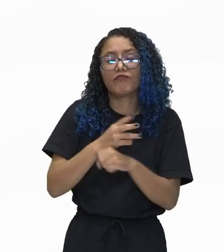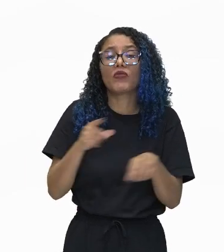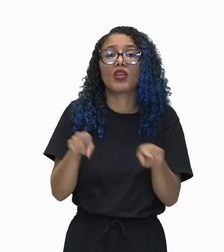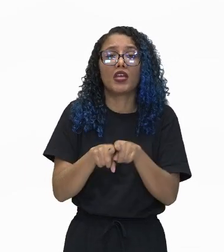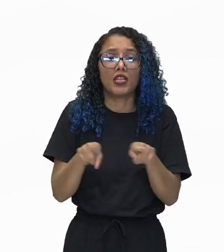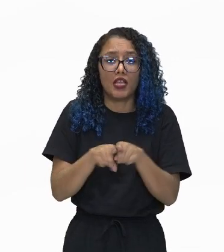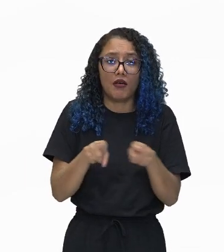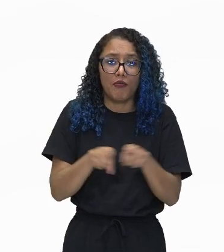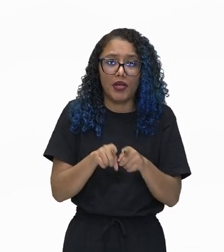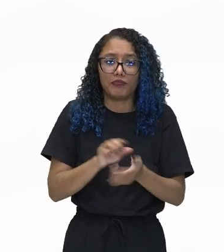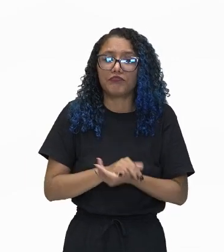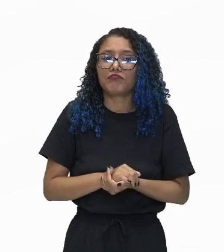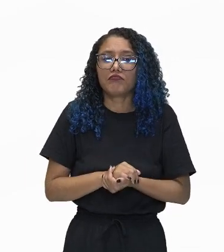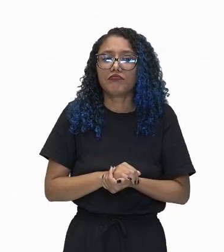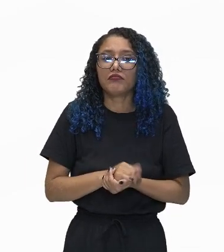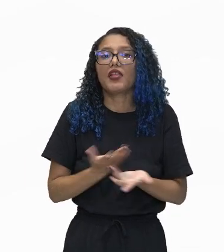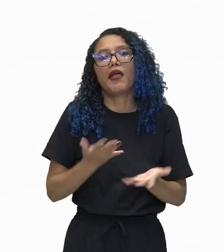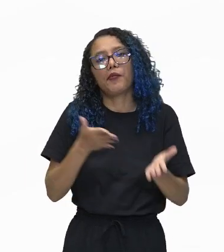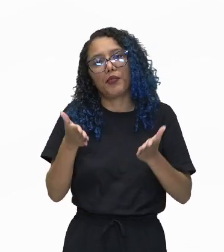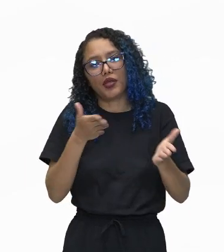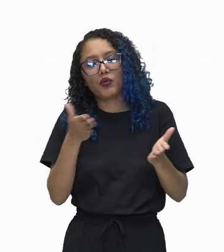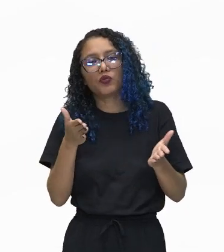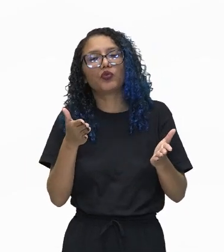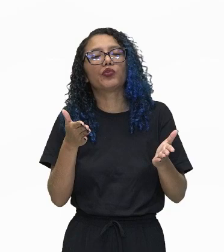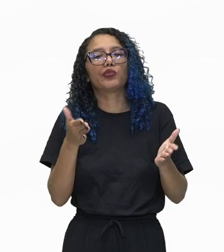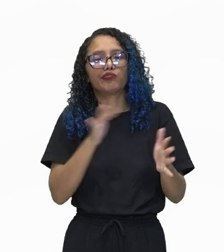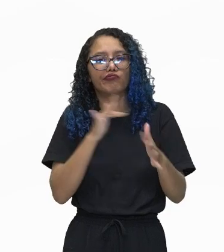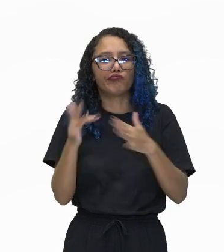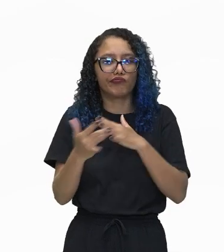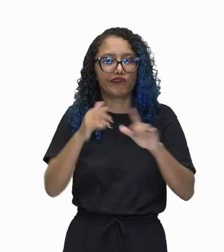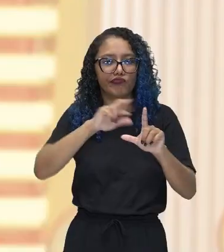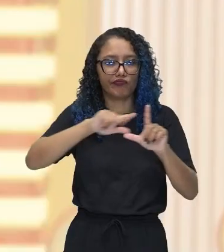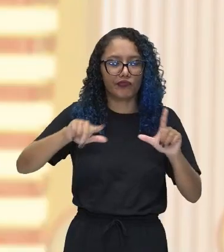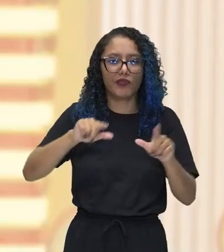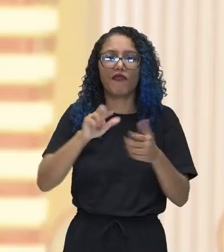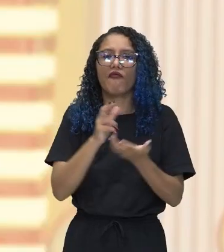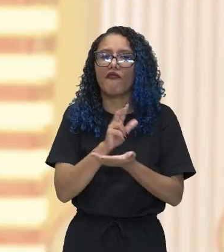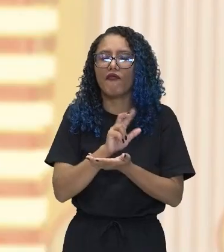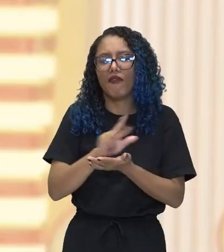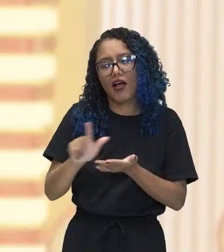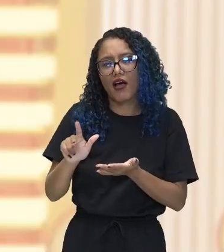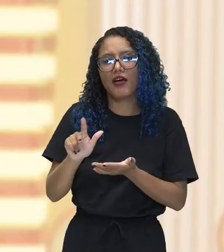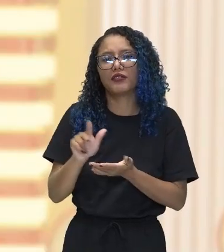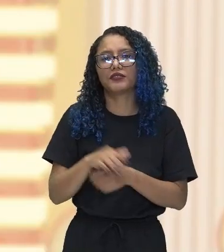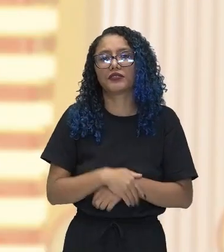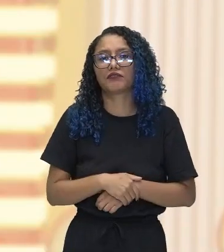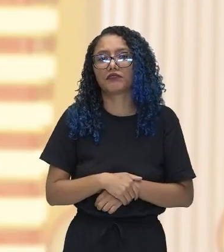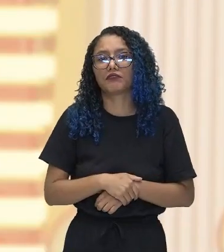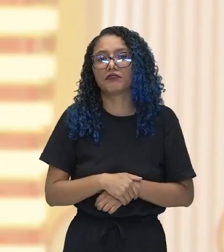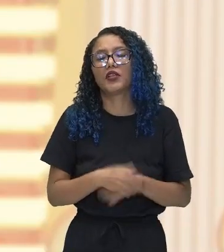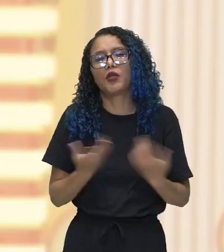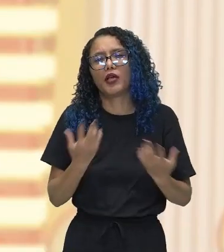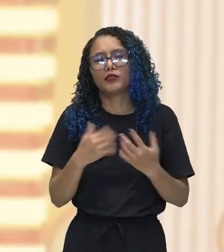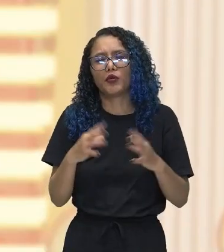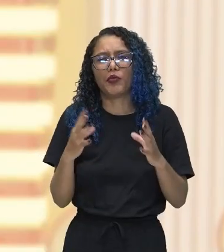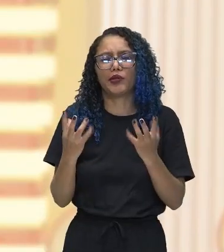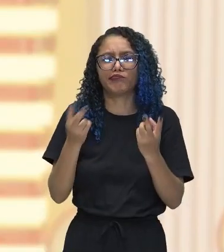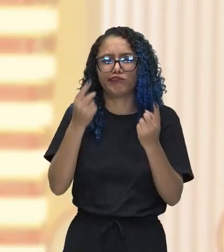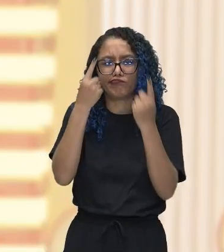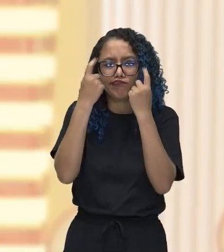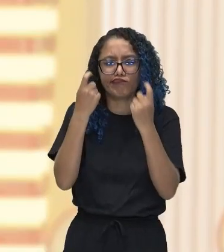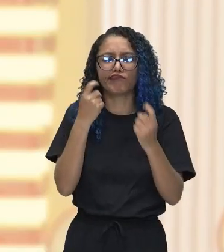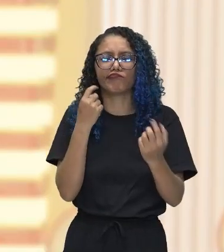então, de mídias sociais, quando há as violências de trânsito, muitas pessoas, não é mesmo, ficam aí